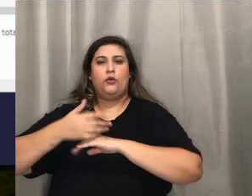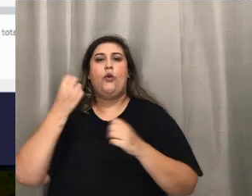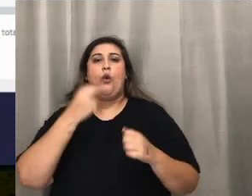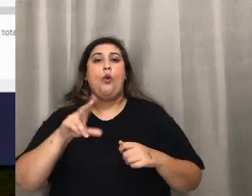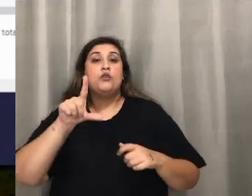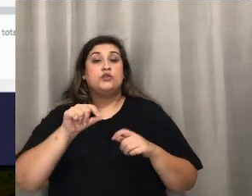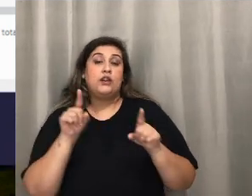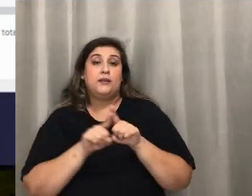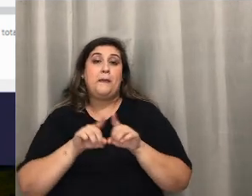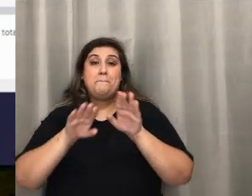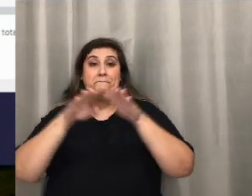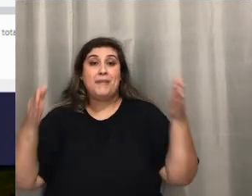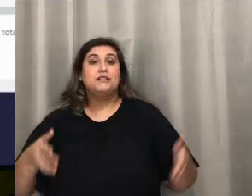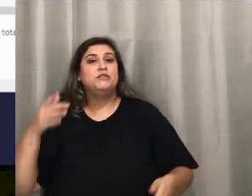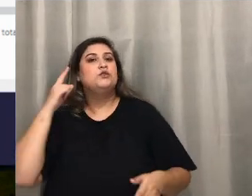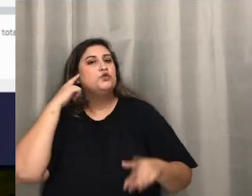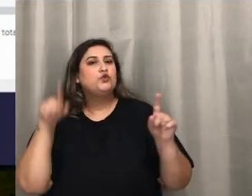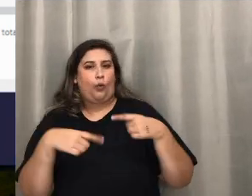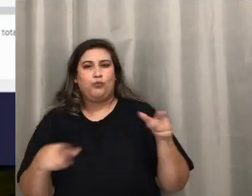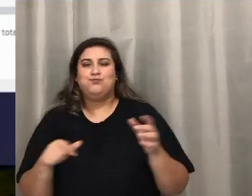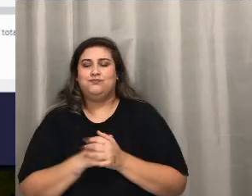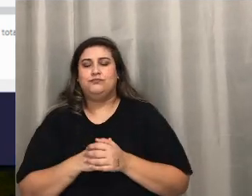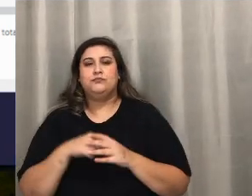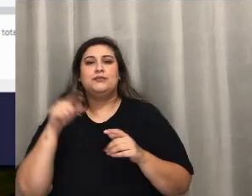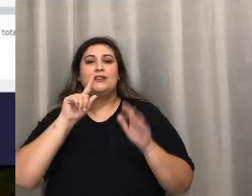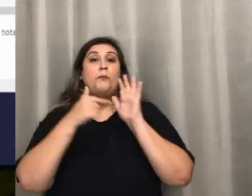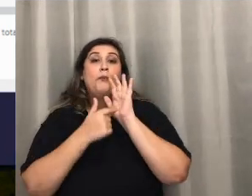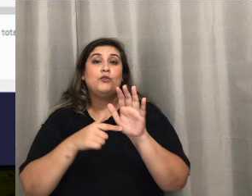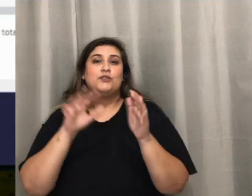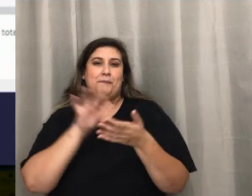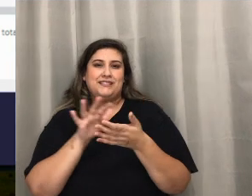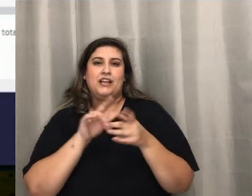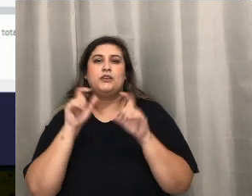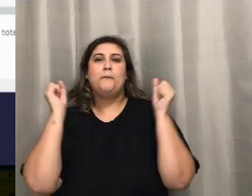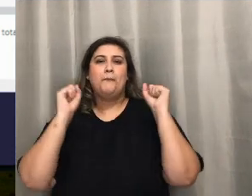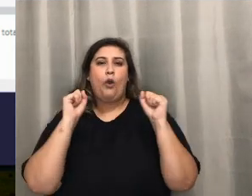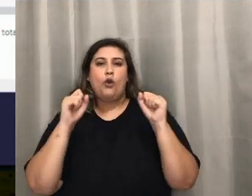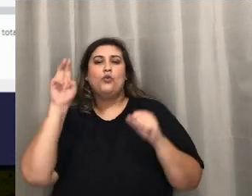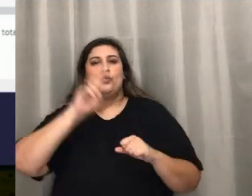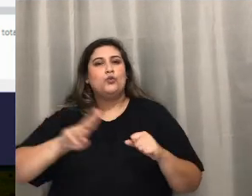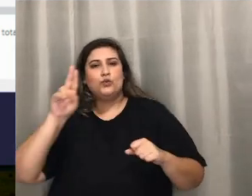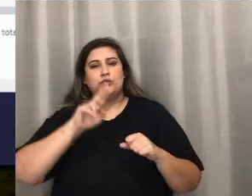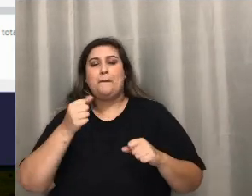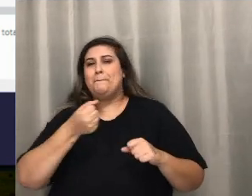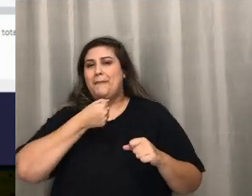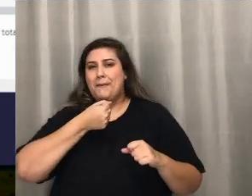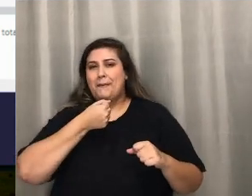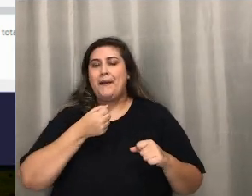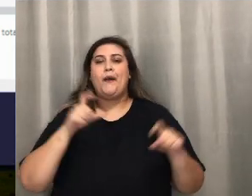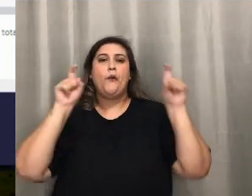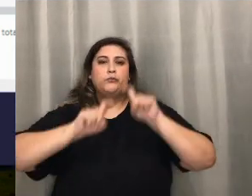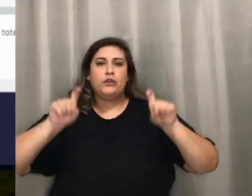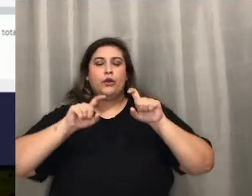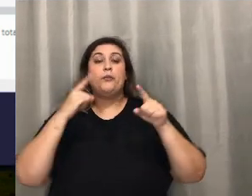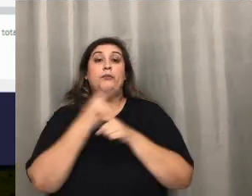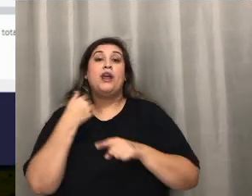Nesse meu caso aqui não mostrou a mensagem que pode utilizar do microfone do computador, porque